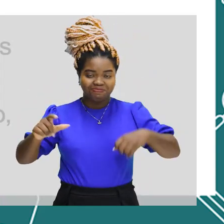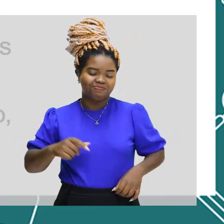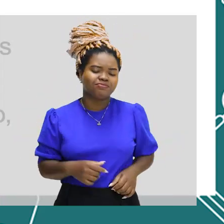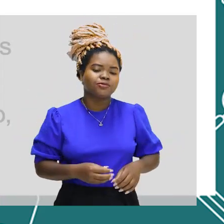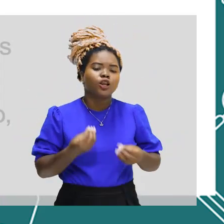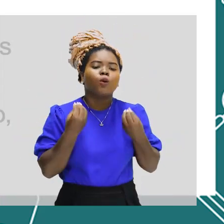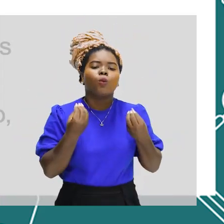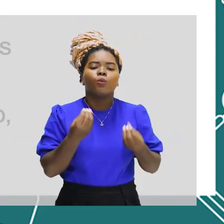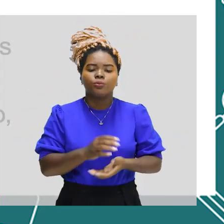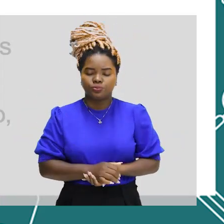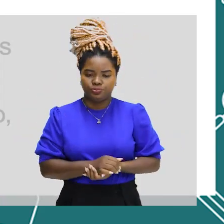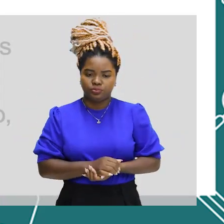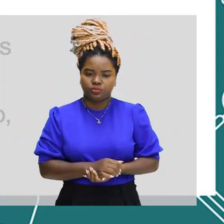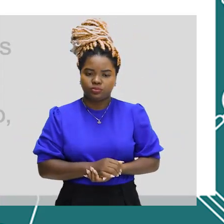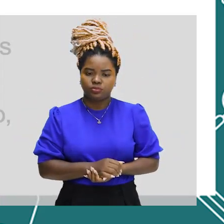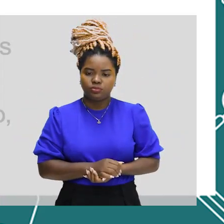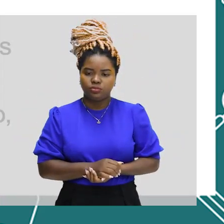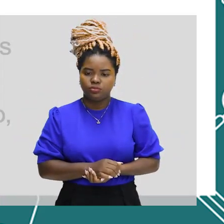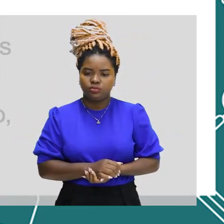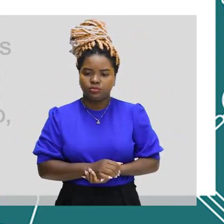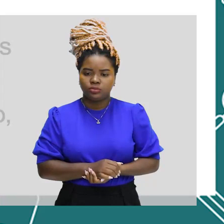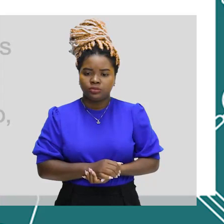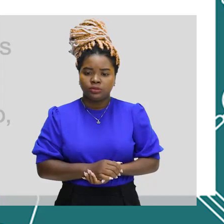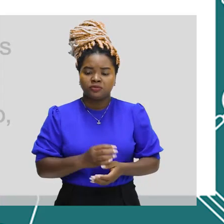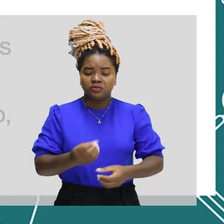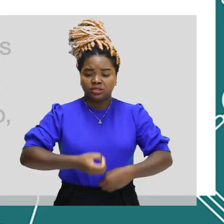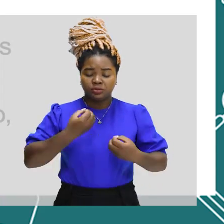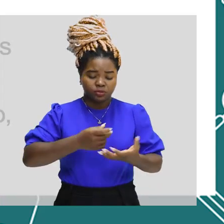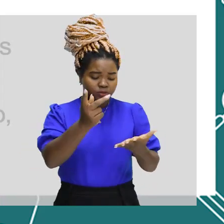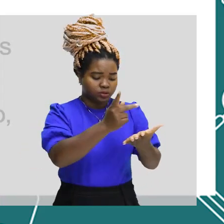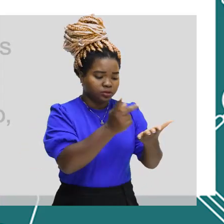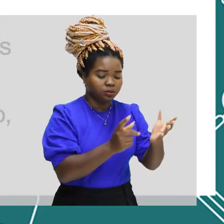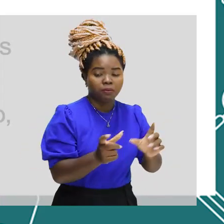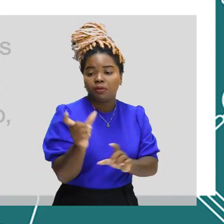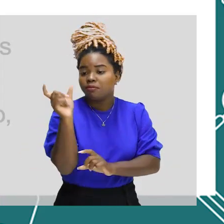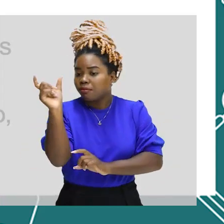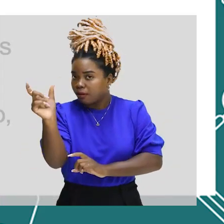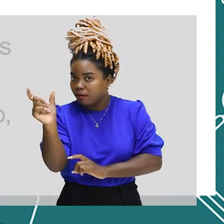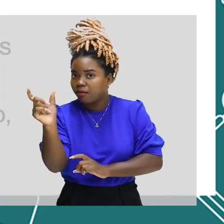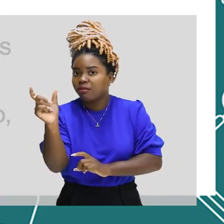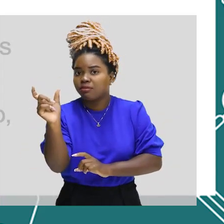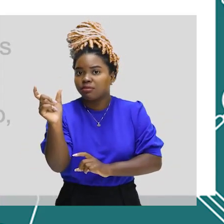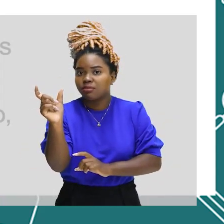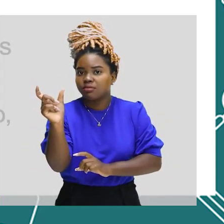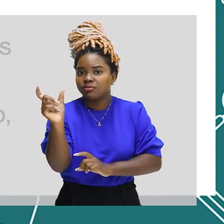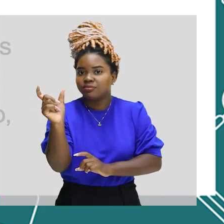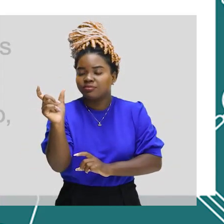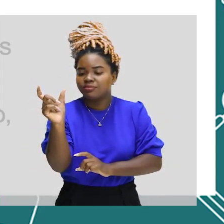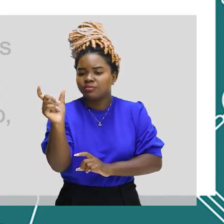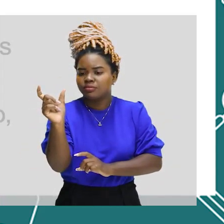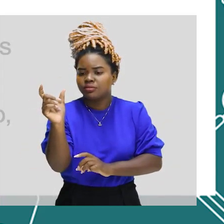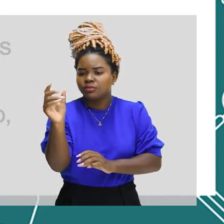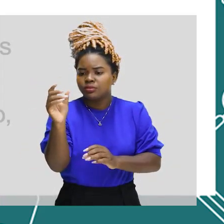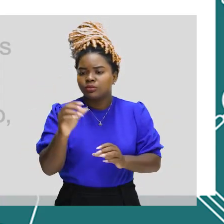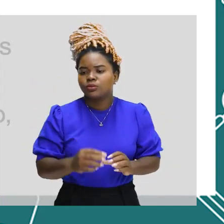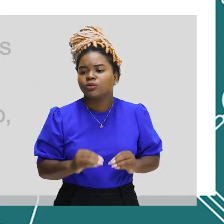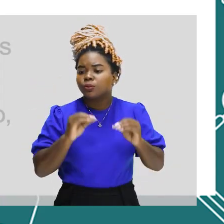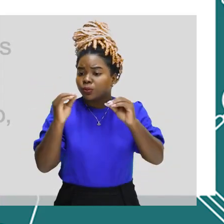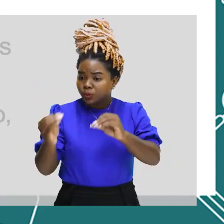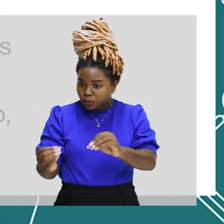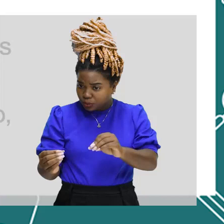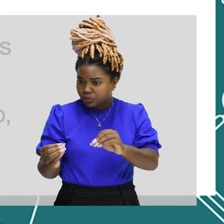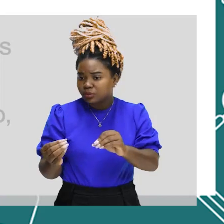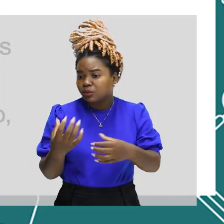Como assim? É a forma de você, por meio de palavras escritas, fazer a sua expressão